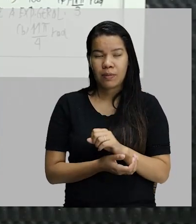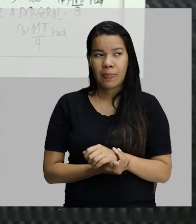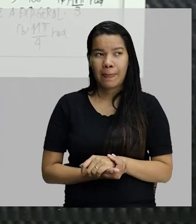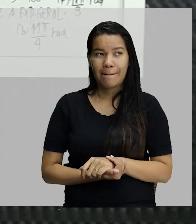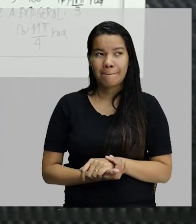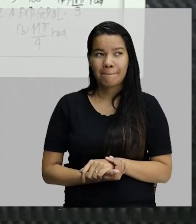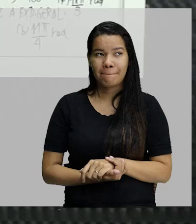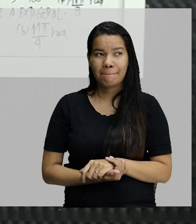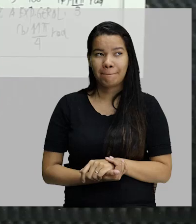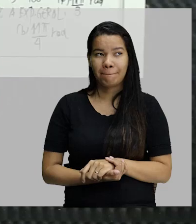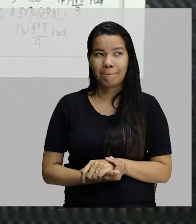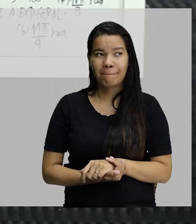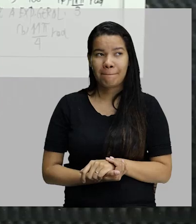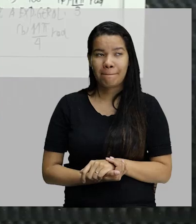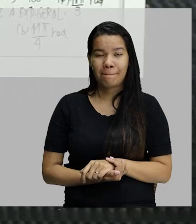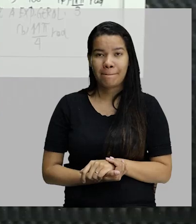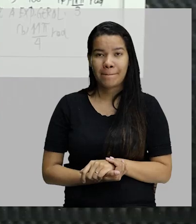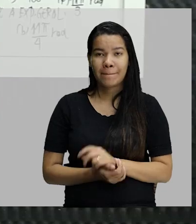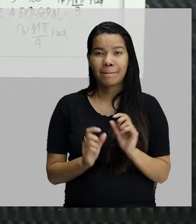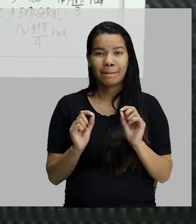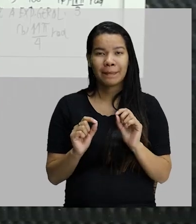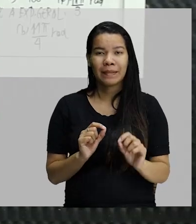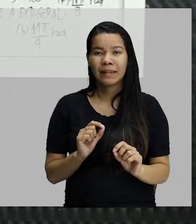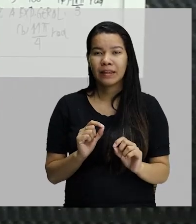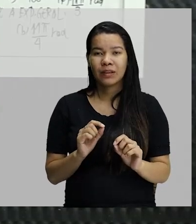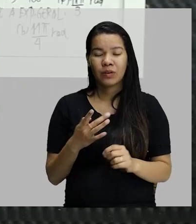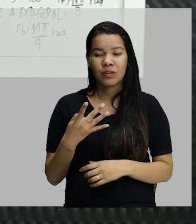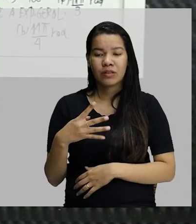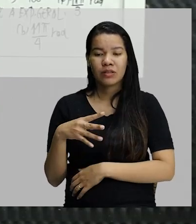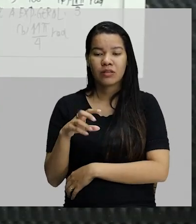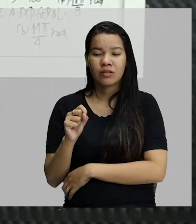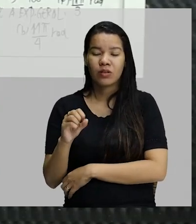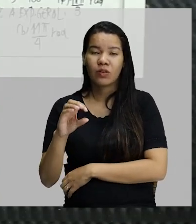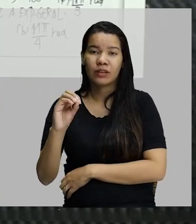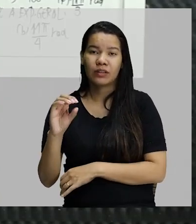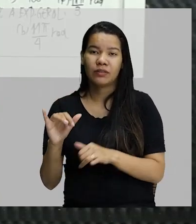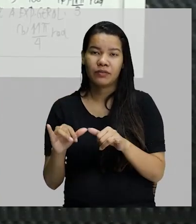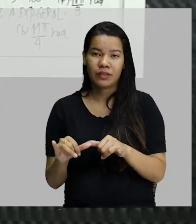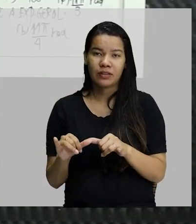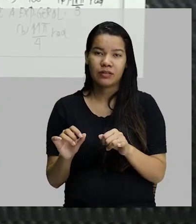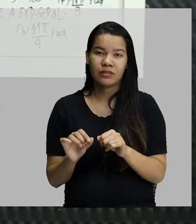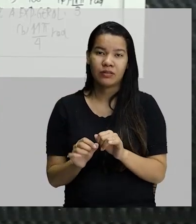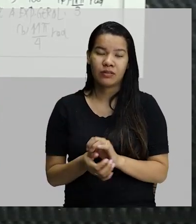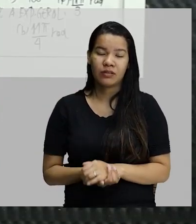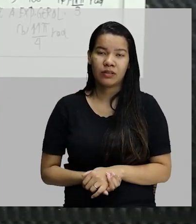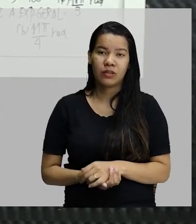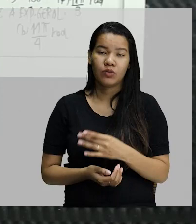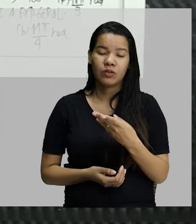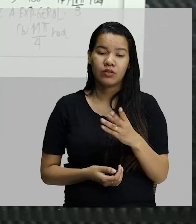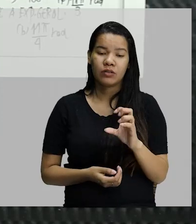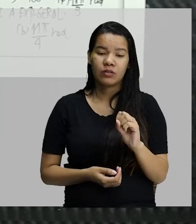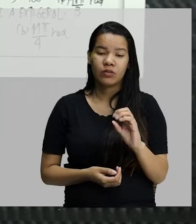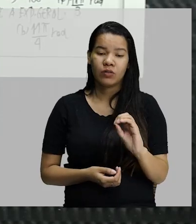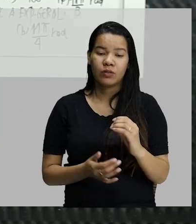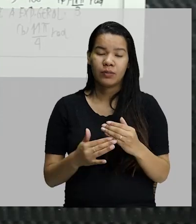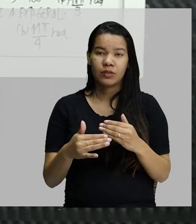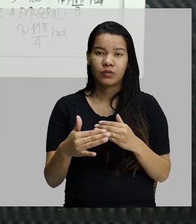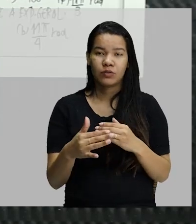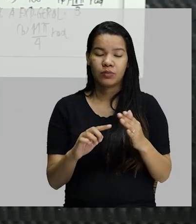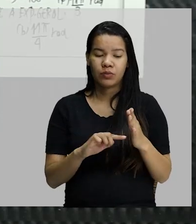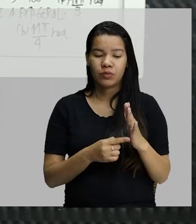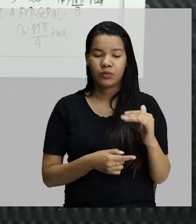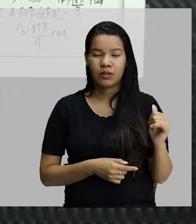é 120 graus. O que o 480 fez? O 480 partiu do ponto